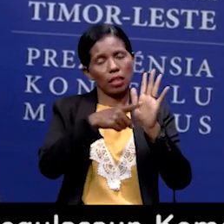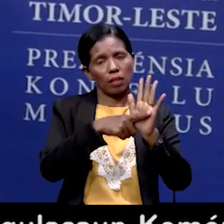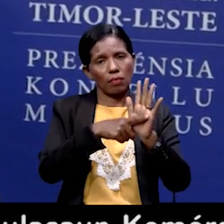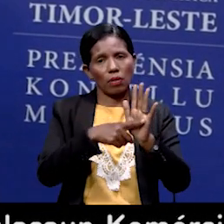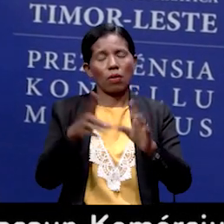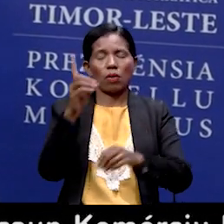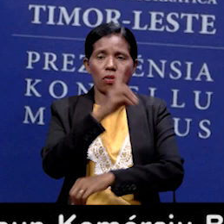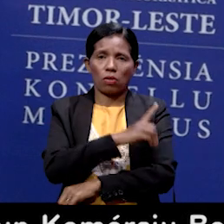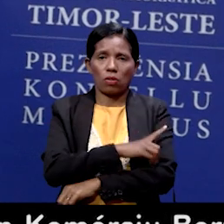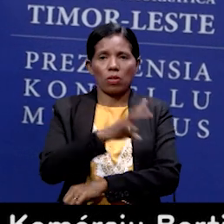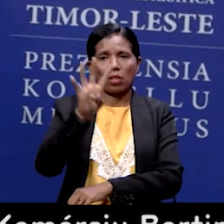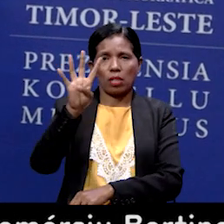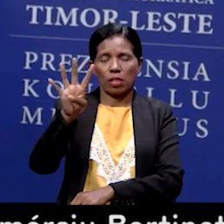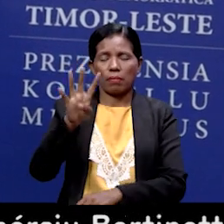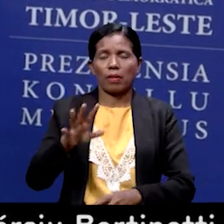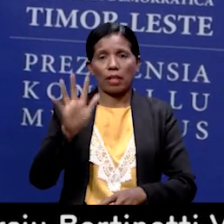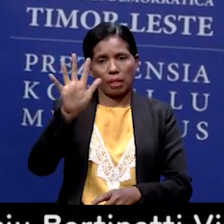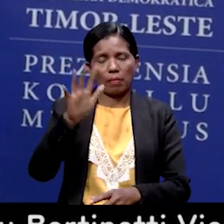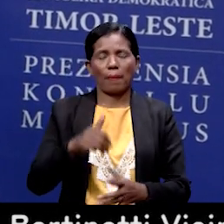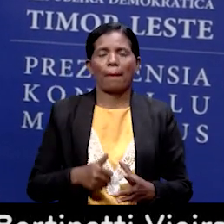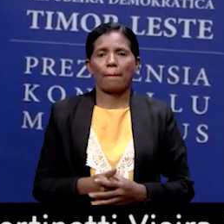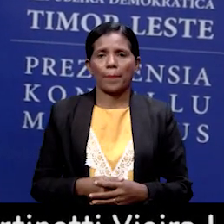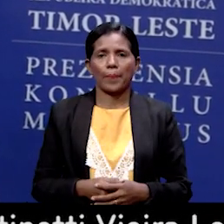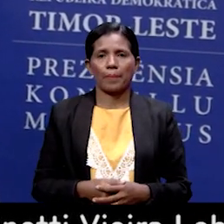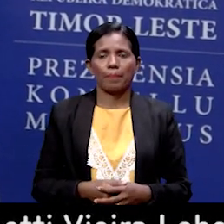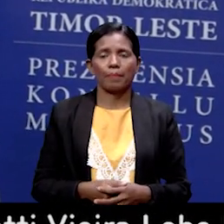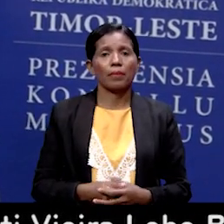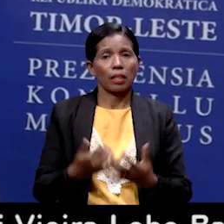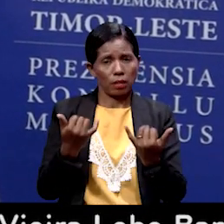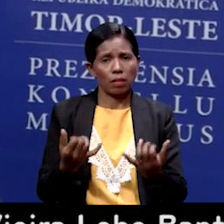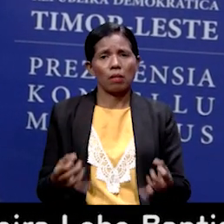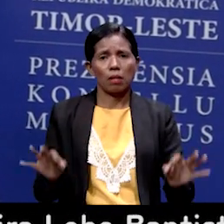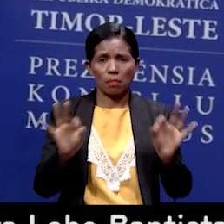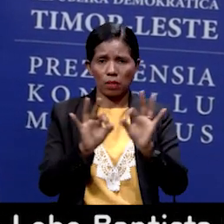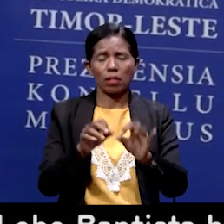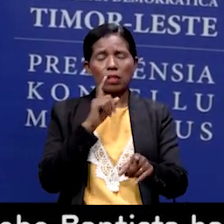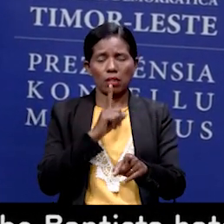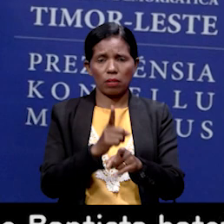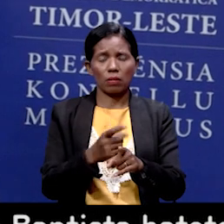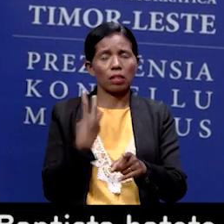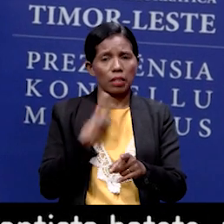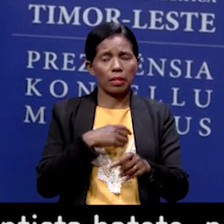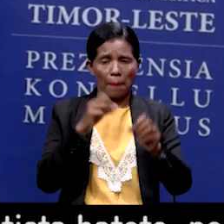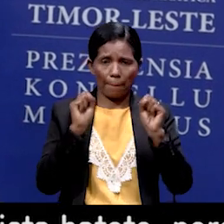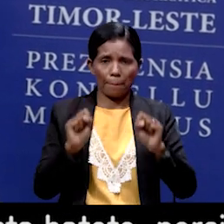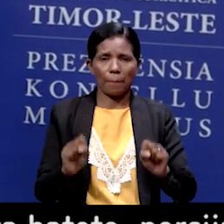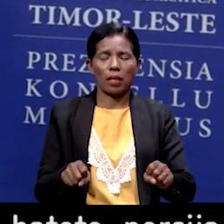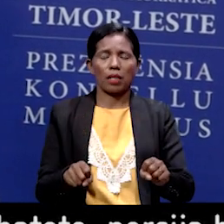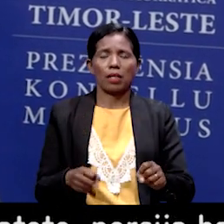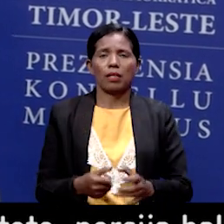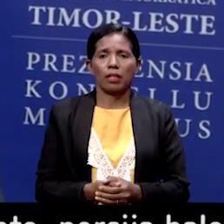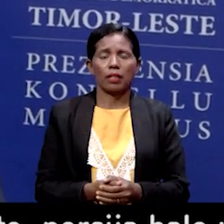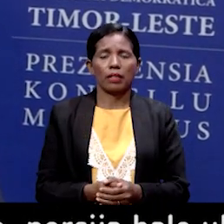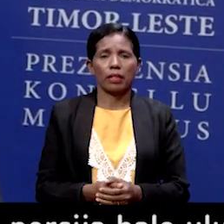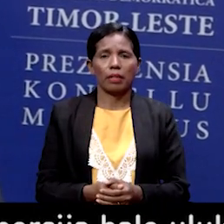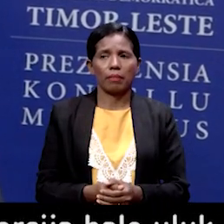lima 5 dias. Isso não é importante. É importante para ita bele garante que ata ita hira